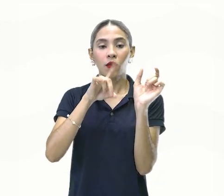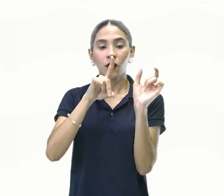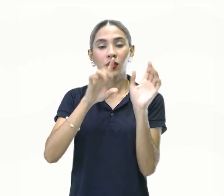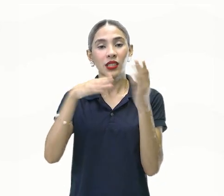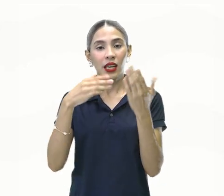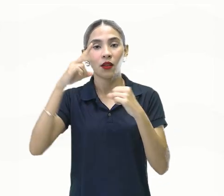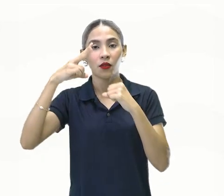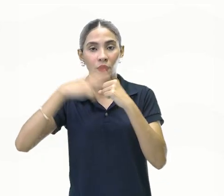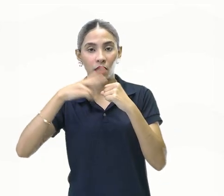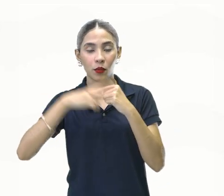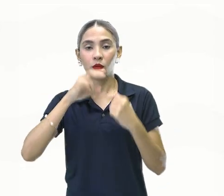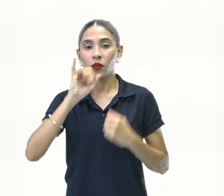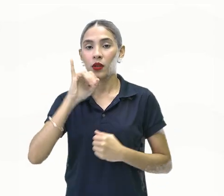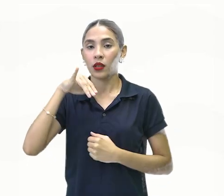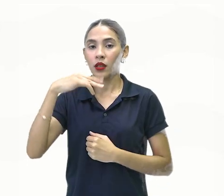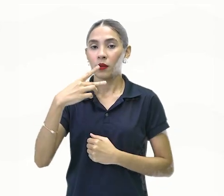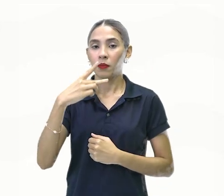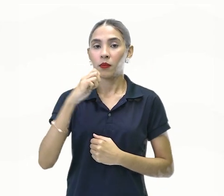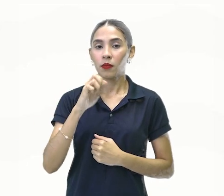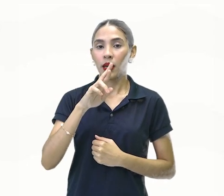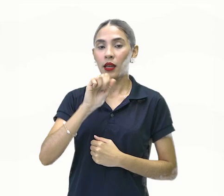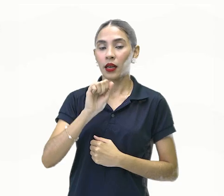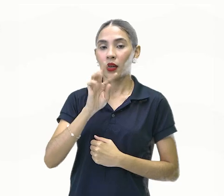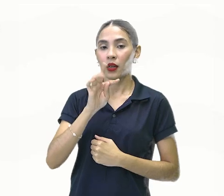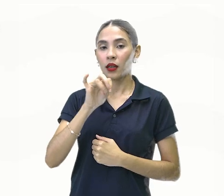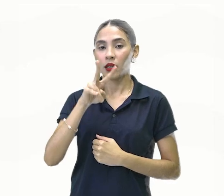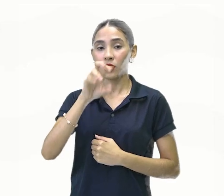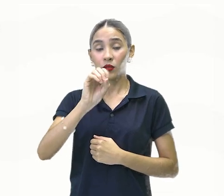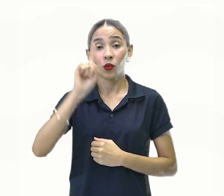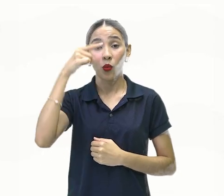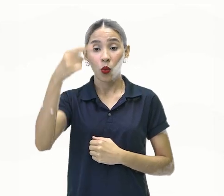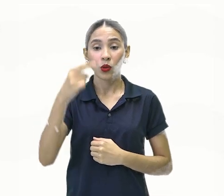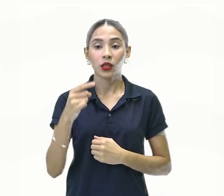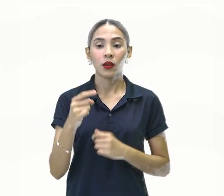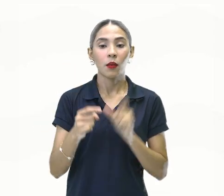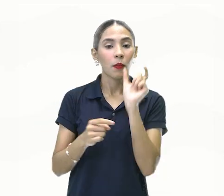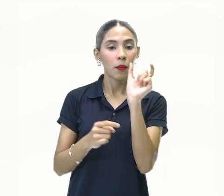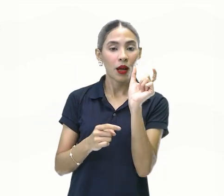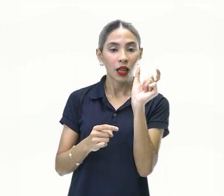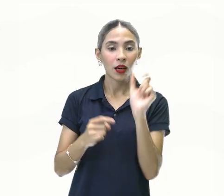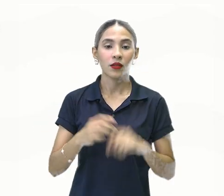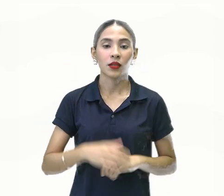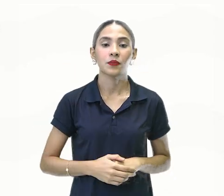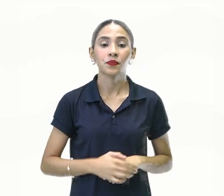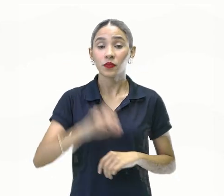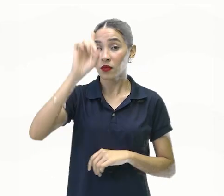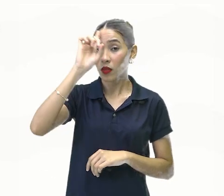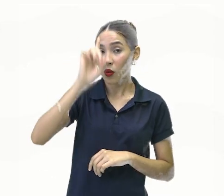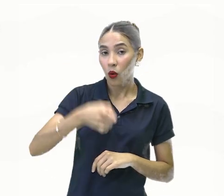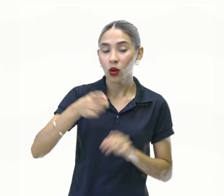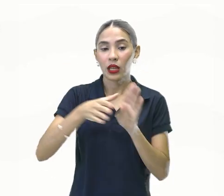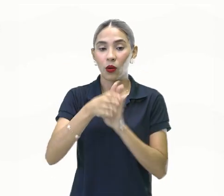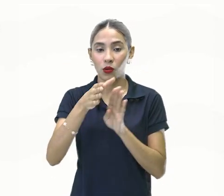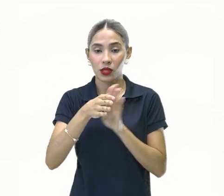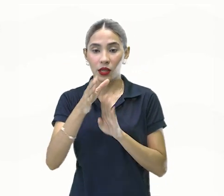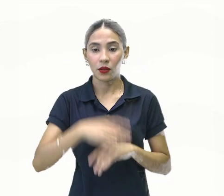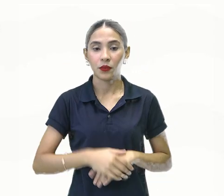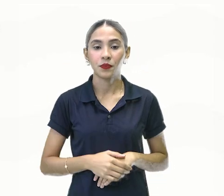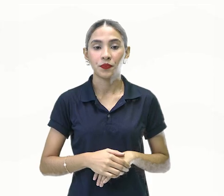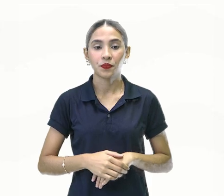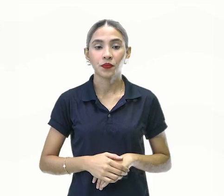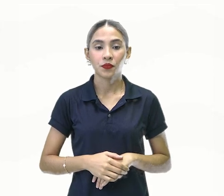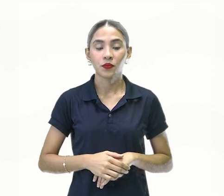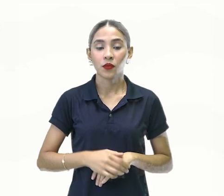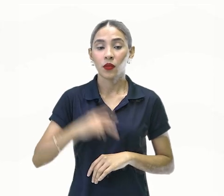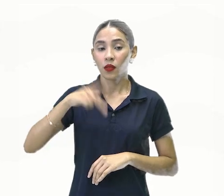já utilizamos. Outra palavrinha também, que é um imperativo, um verbo, né, eu estou utilizando para dar uma ordem, um conselho.